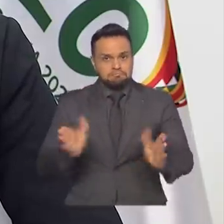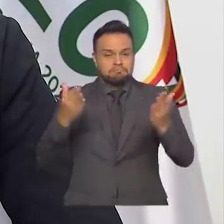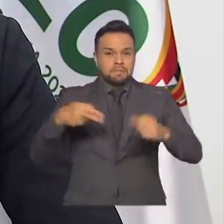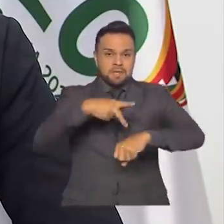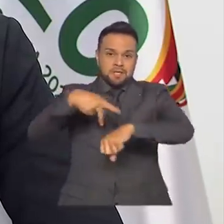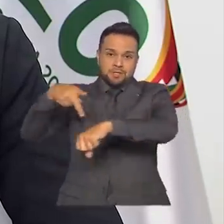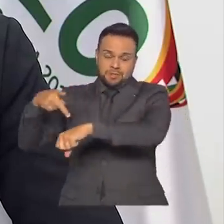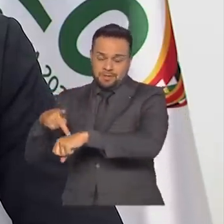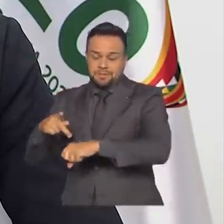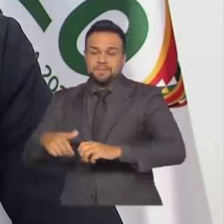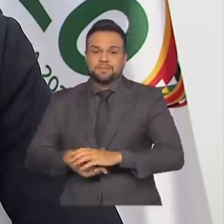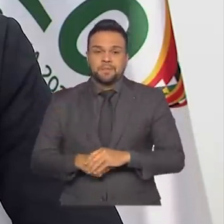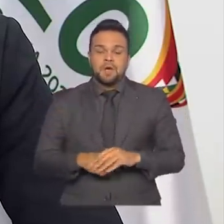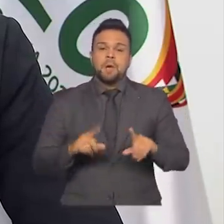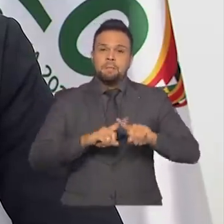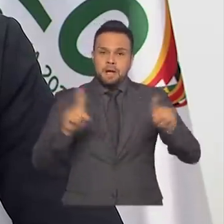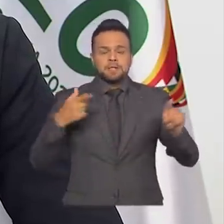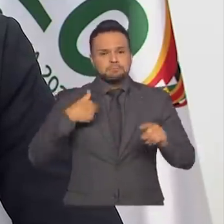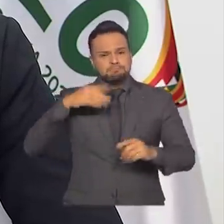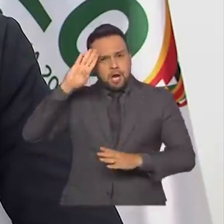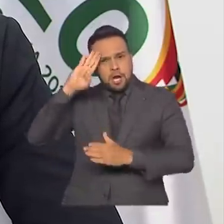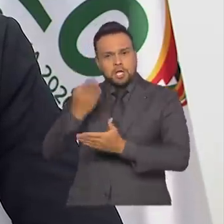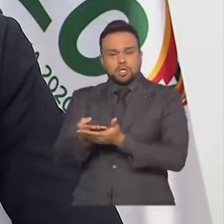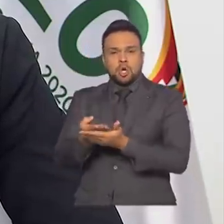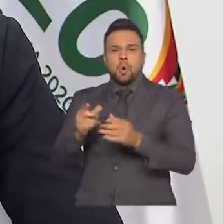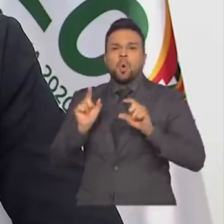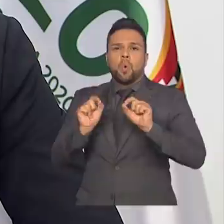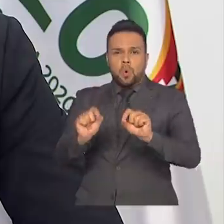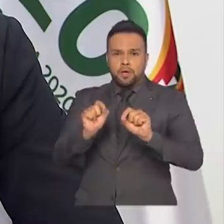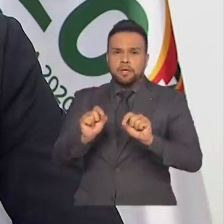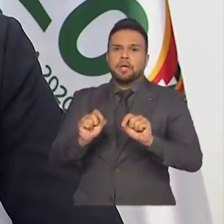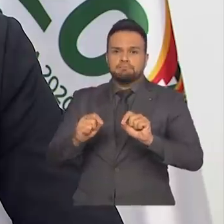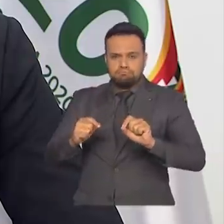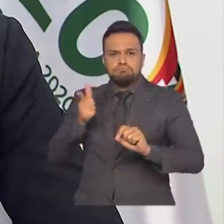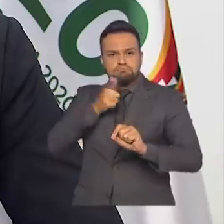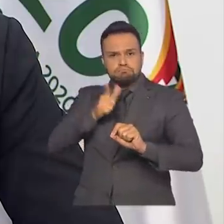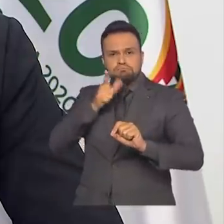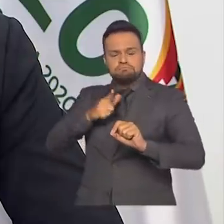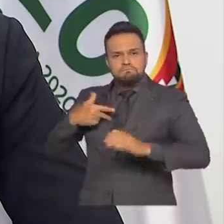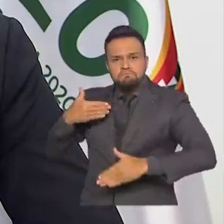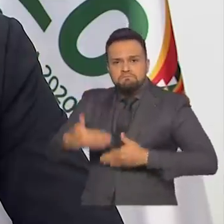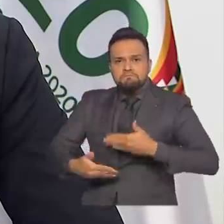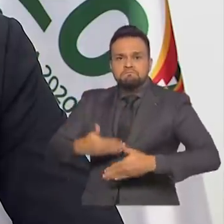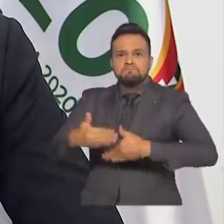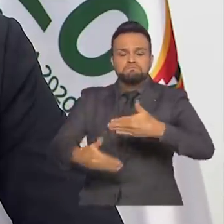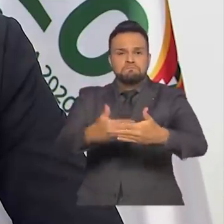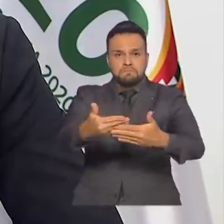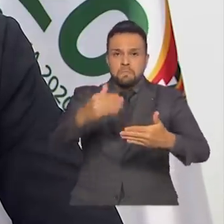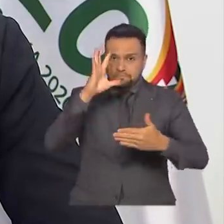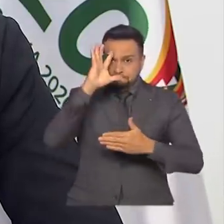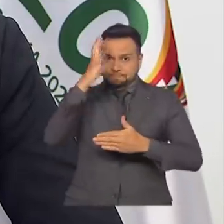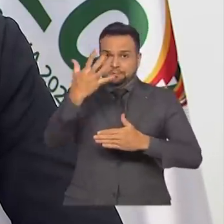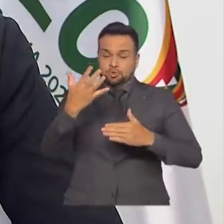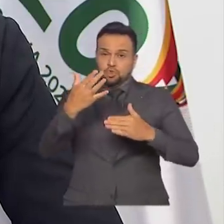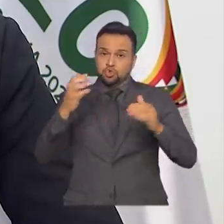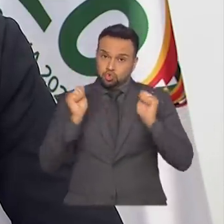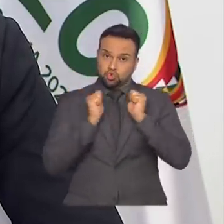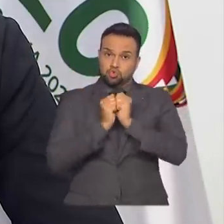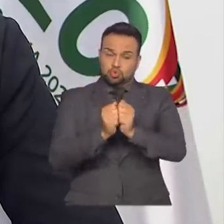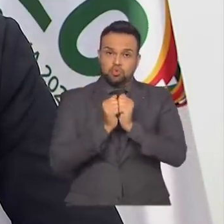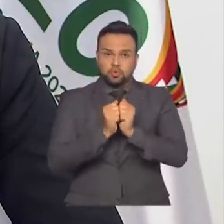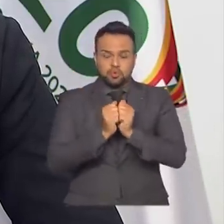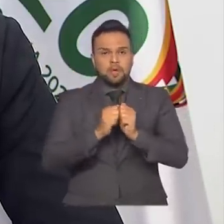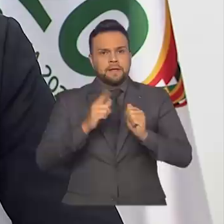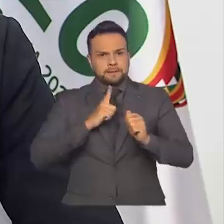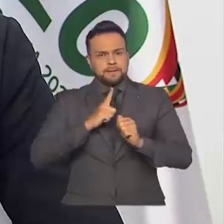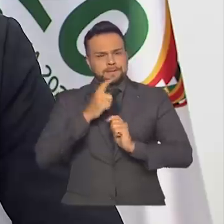Embora longe do ideal, estou convicto de que estamos obtendo êxito nessas iniciativas. Juntos, estamos